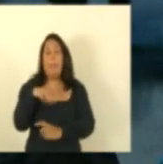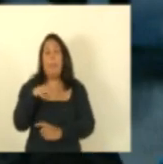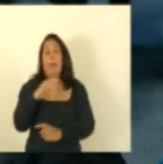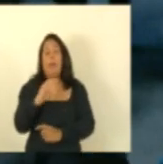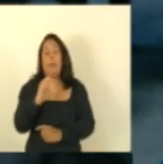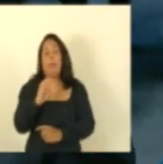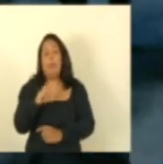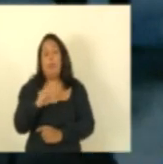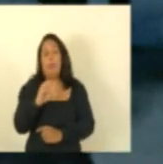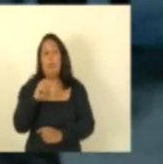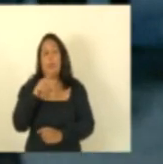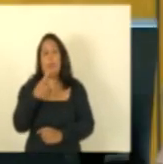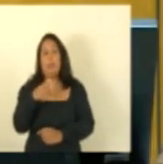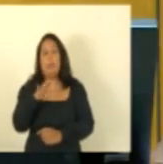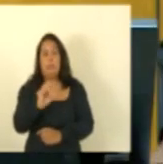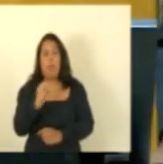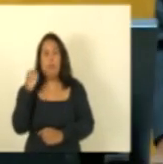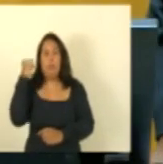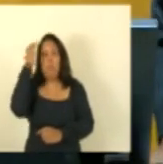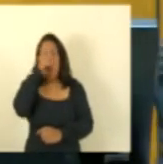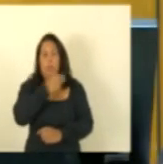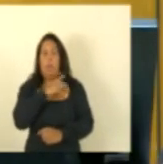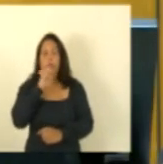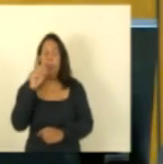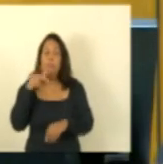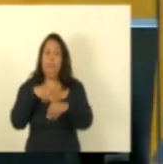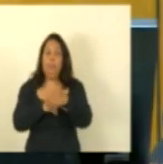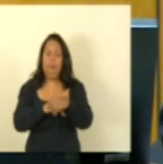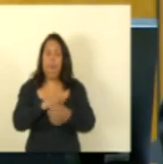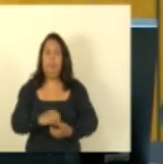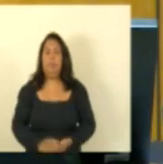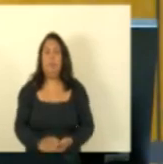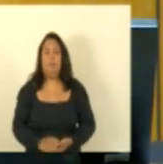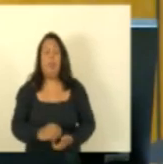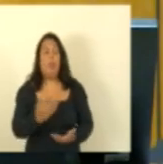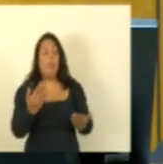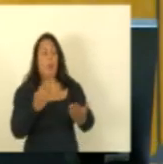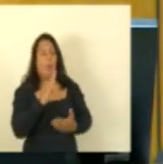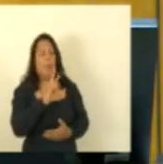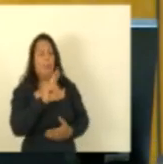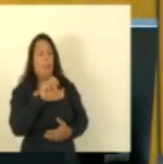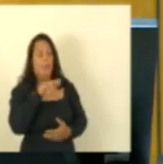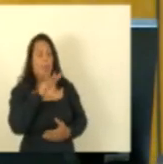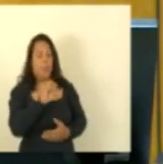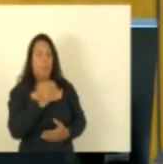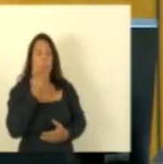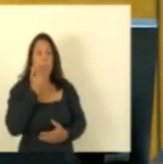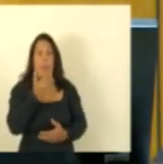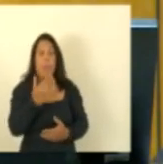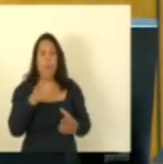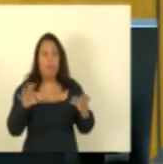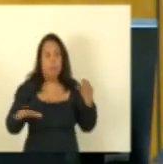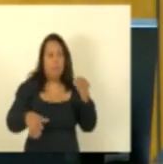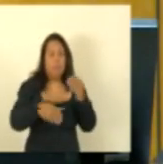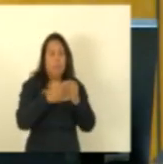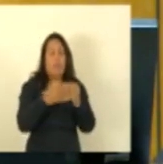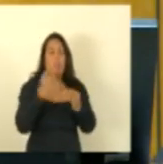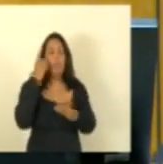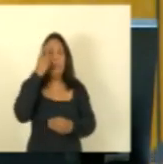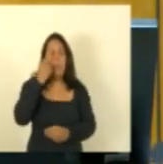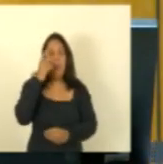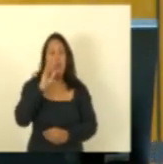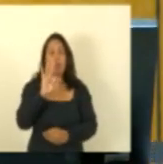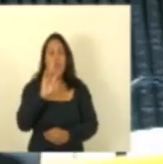Obrigado, presidente. Deputado Bruno Rezende. Senhor presidente, fazendo quórum ao deputado